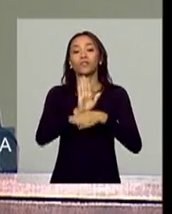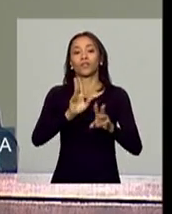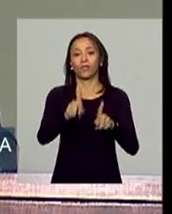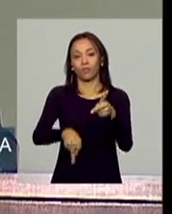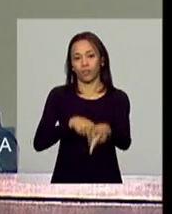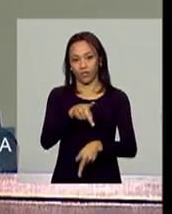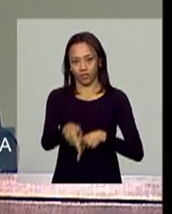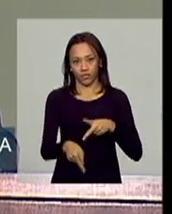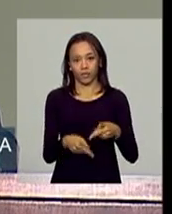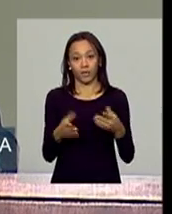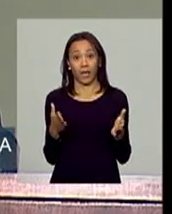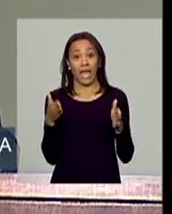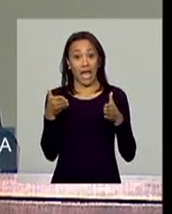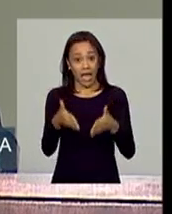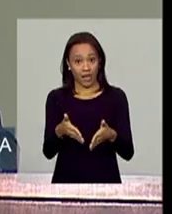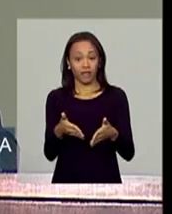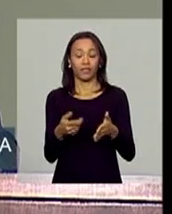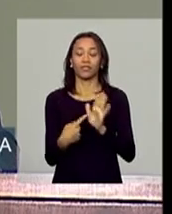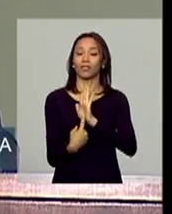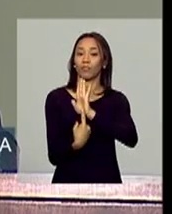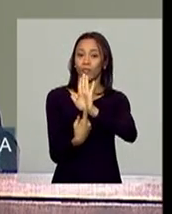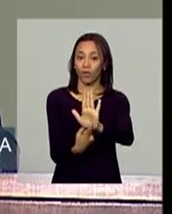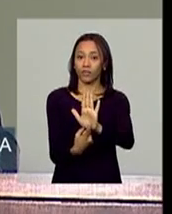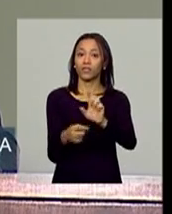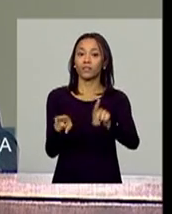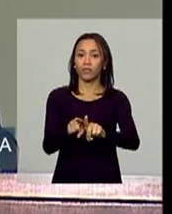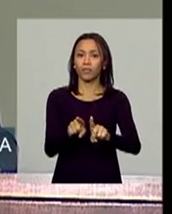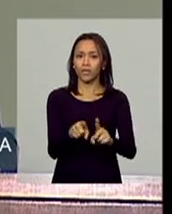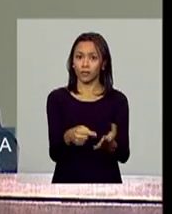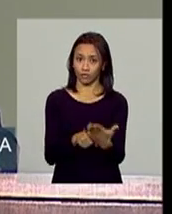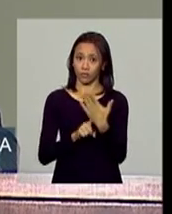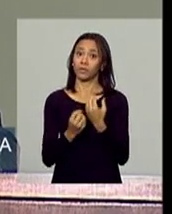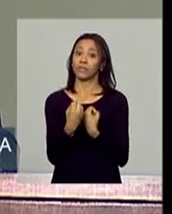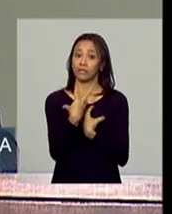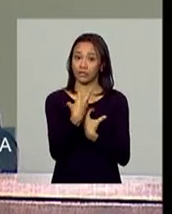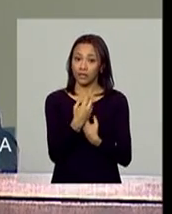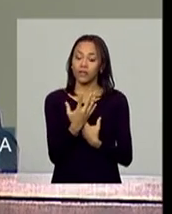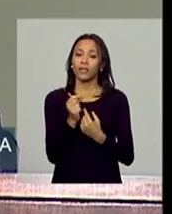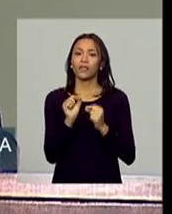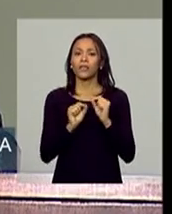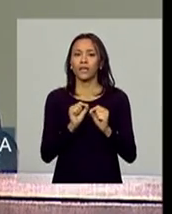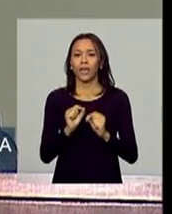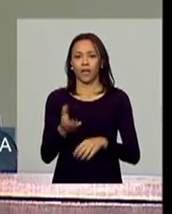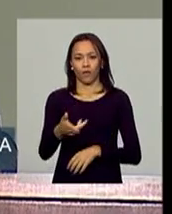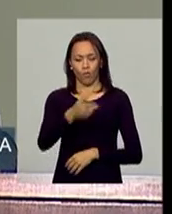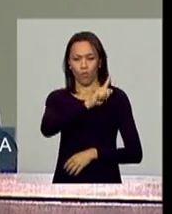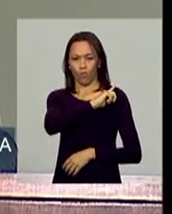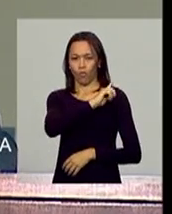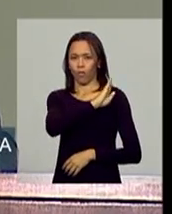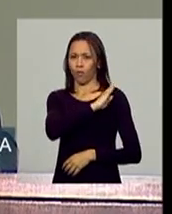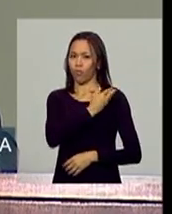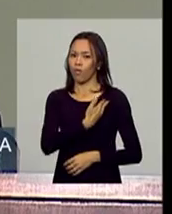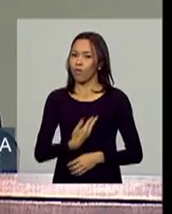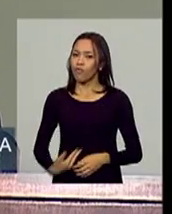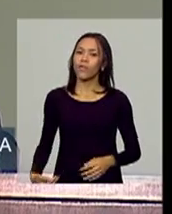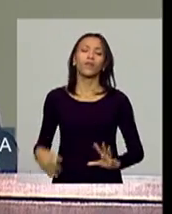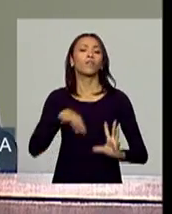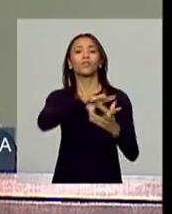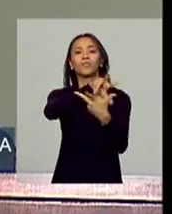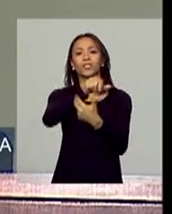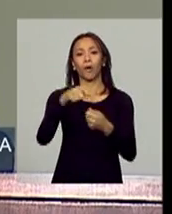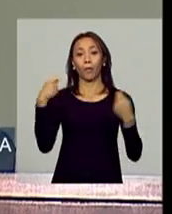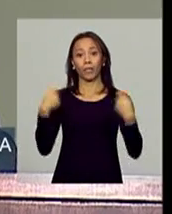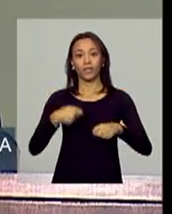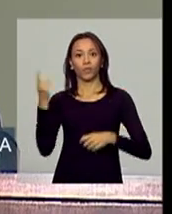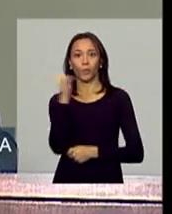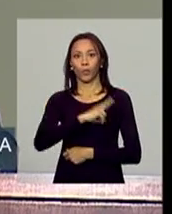Esses princípios nos mostram, ao mesmo tempo, que a governança mundial necessita urgente e